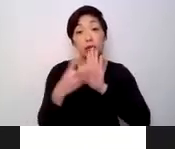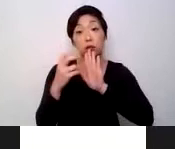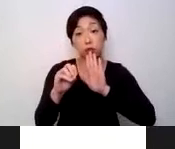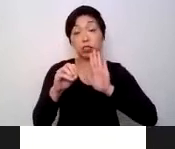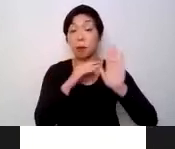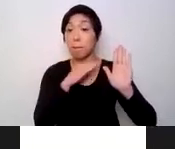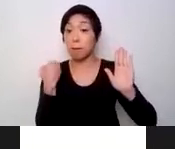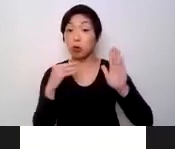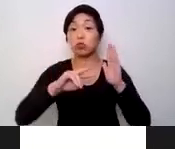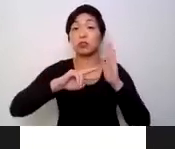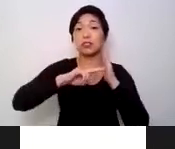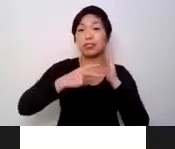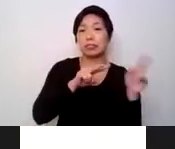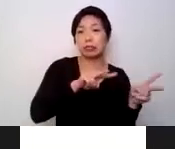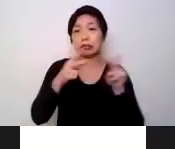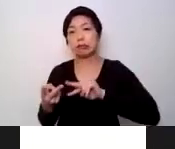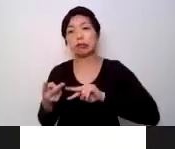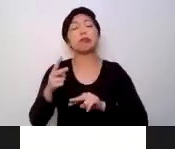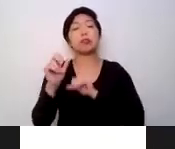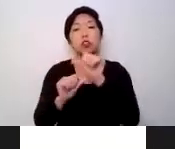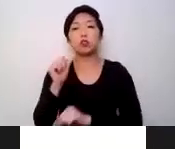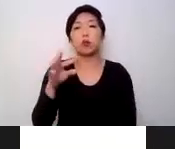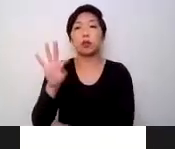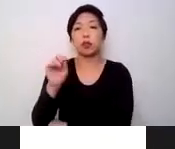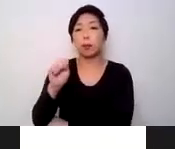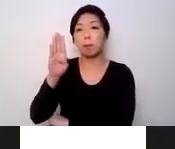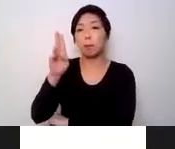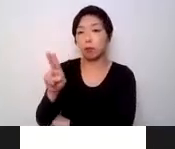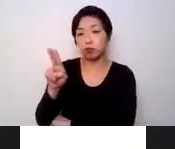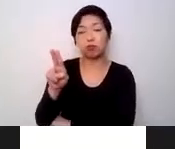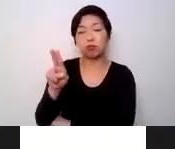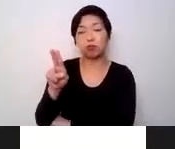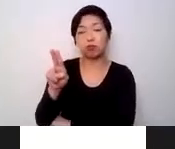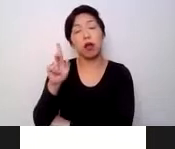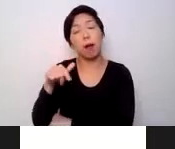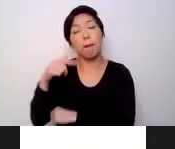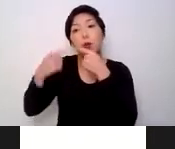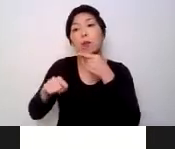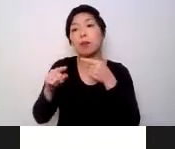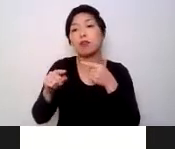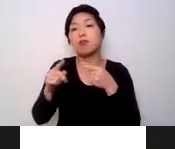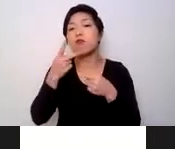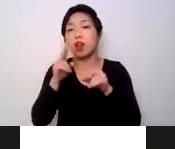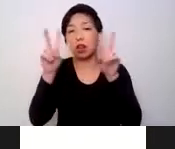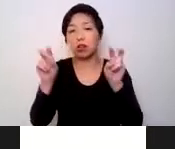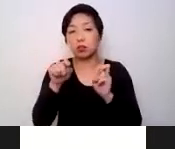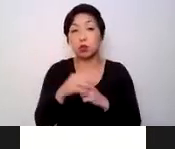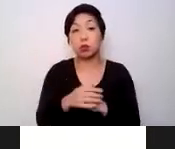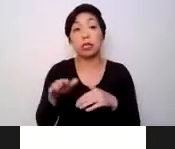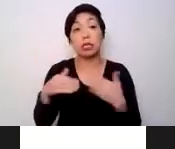houve uma interdição mesmo um veto de se falar sobre ela e os grandes e suntuosos monumentos